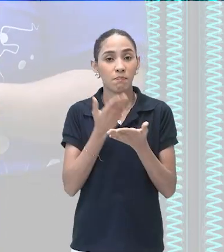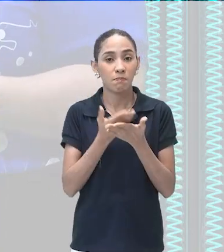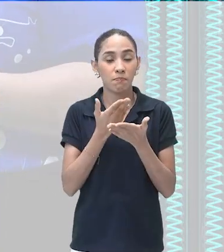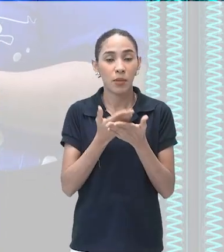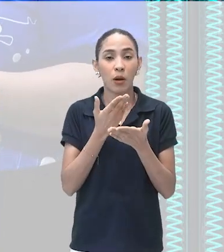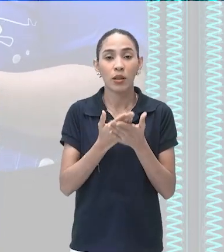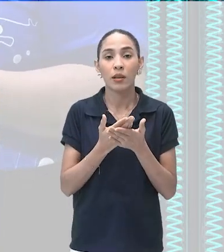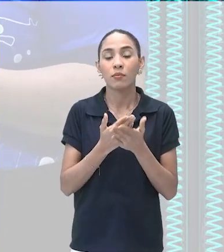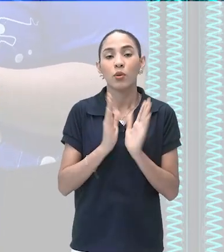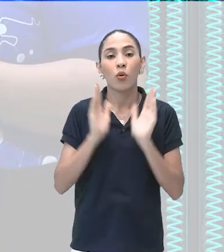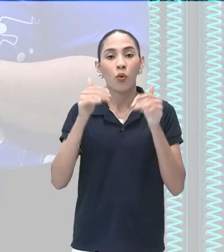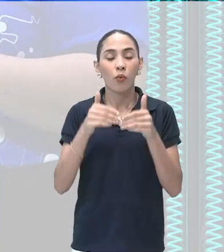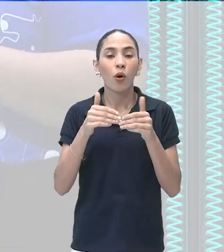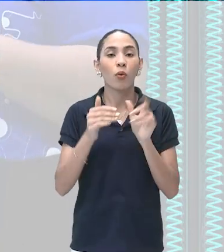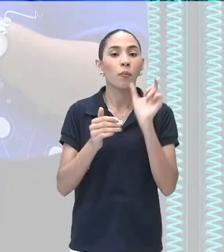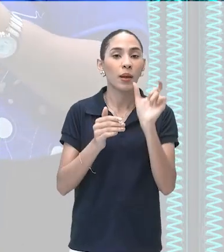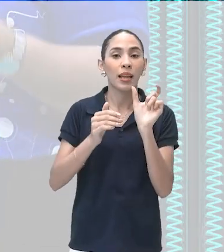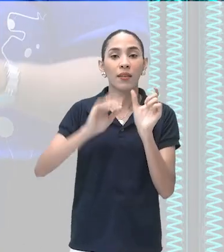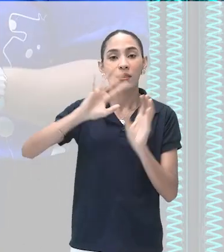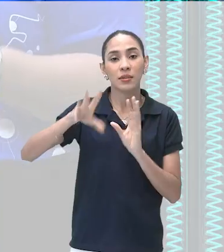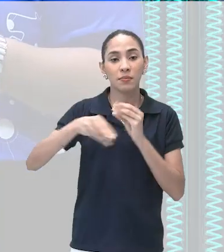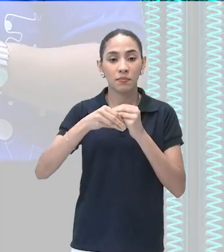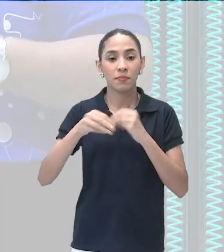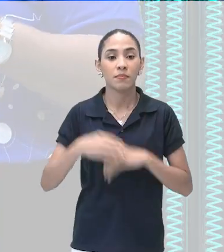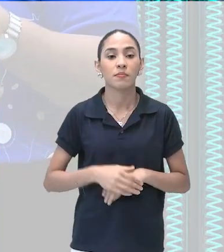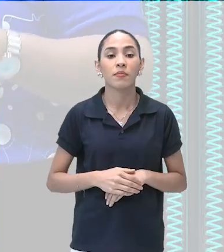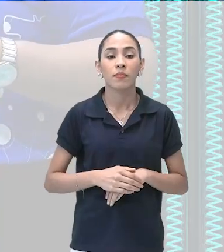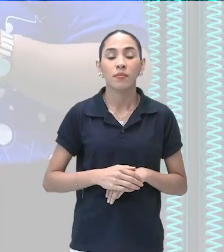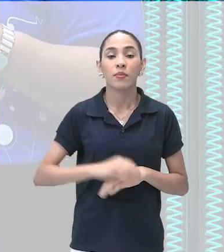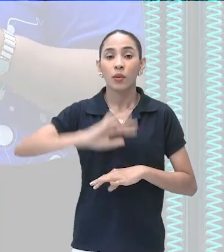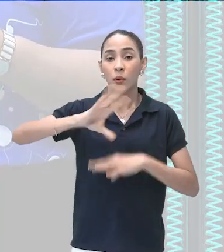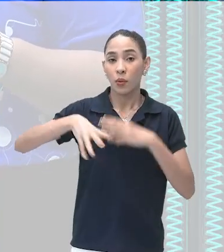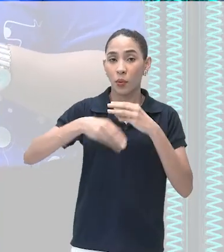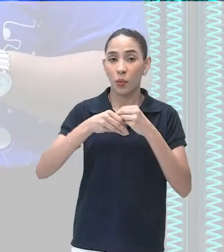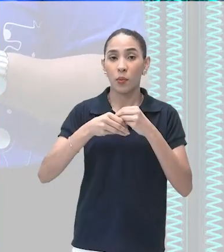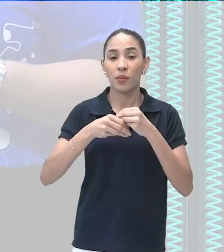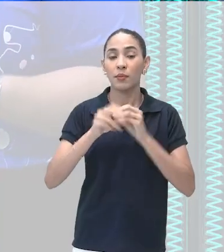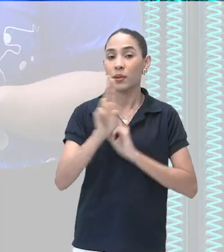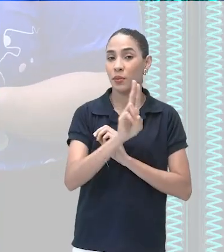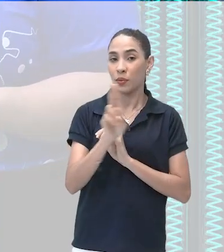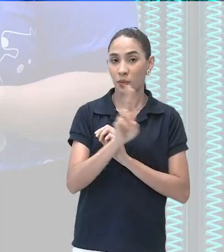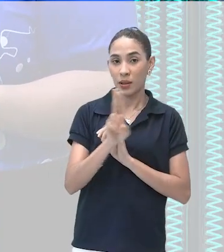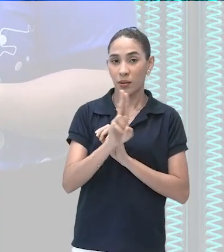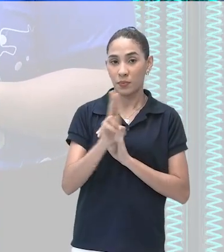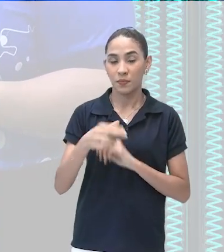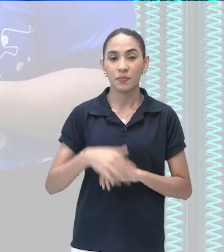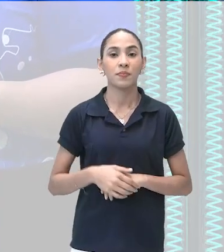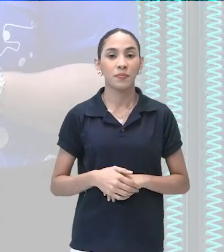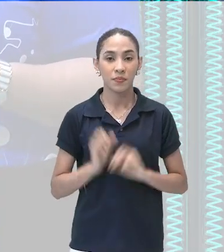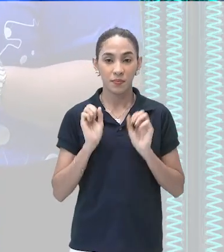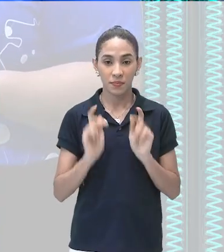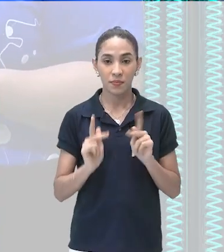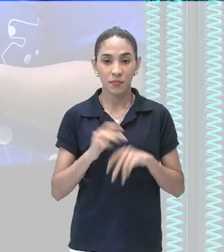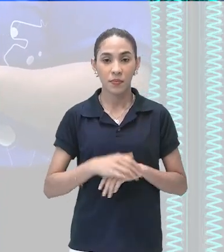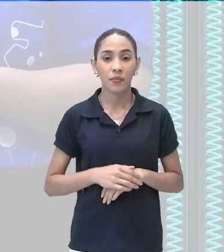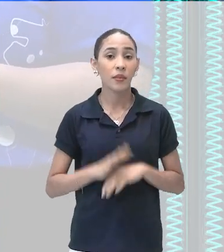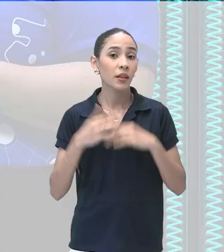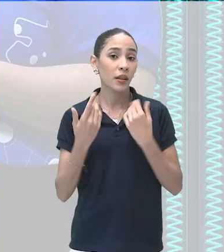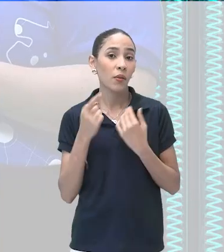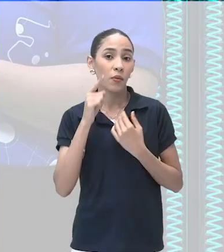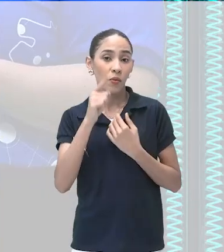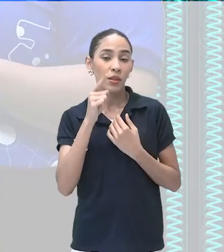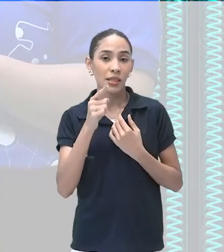não é? É justamente o termo do complemento nominal, ok? Então, quando